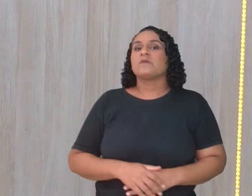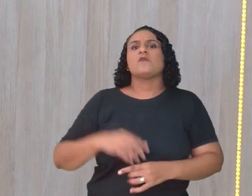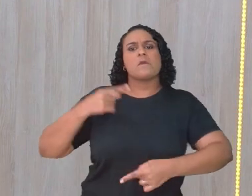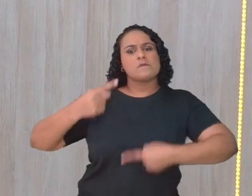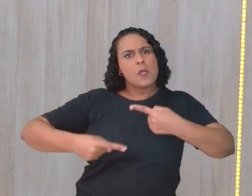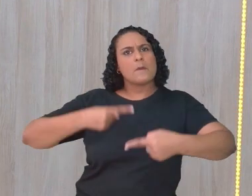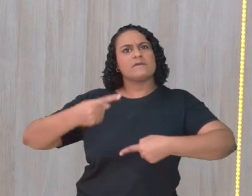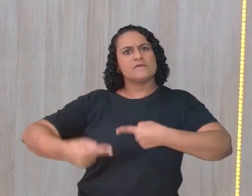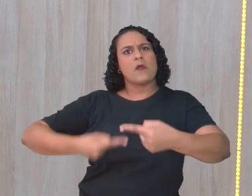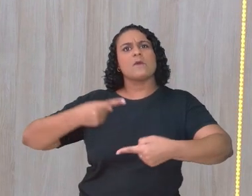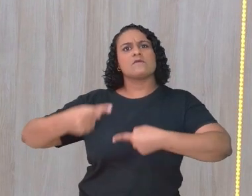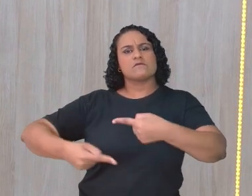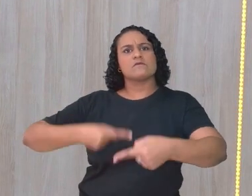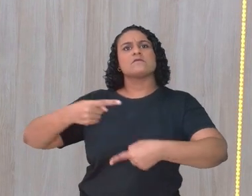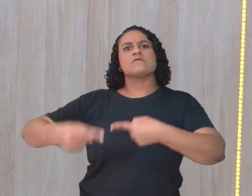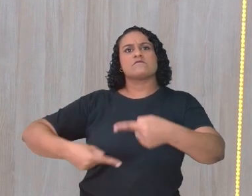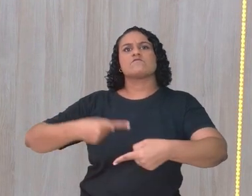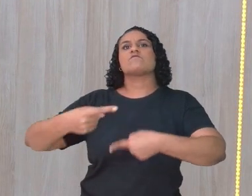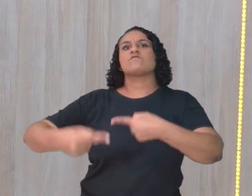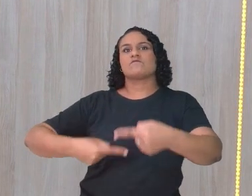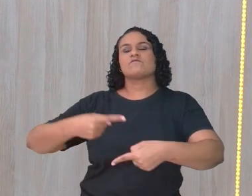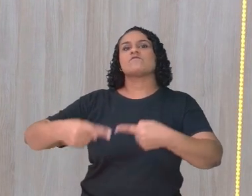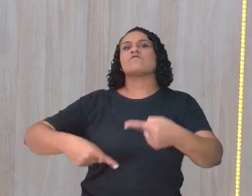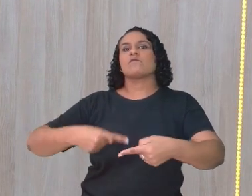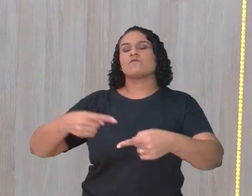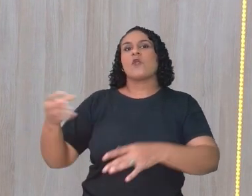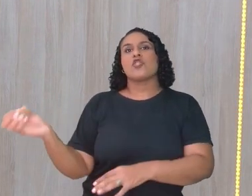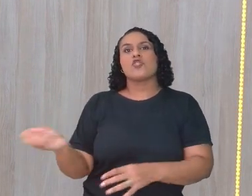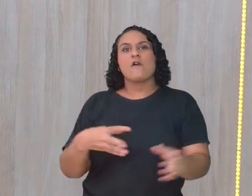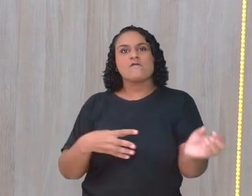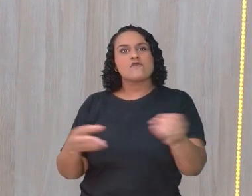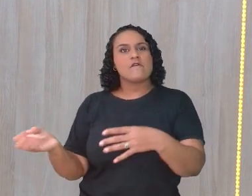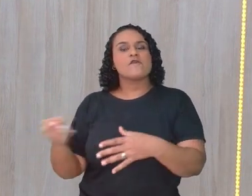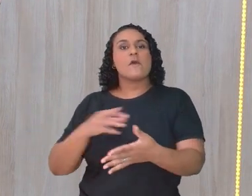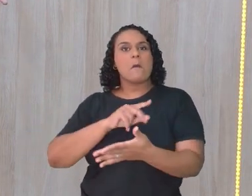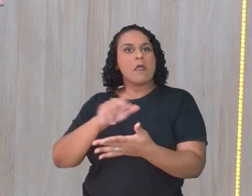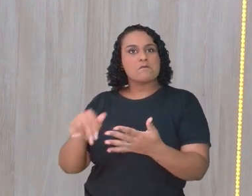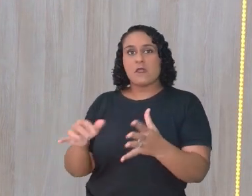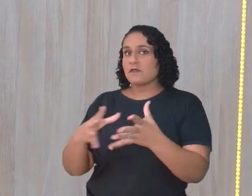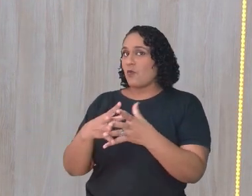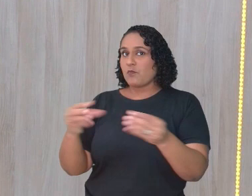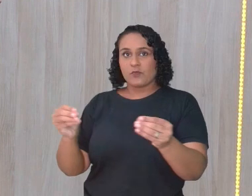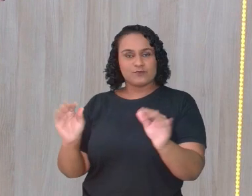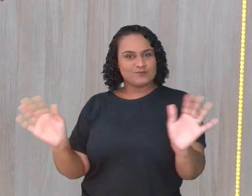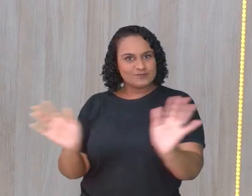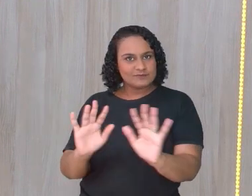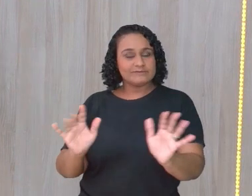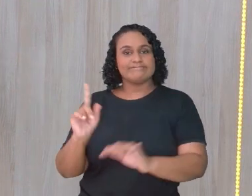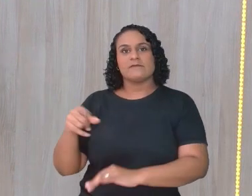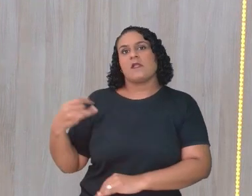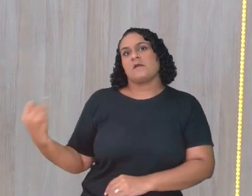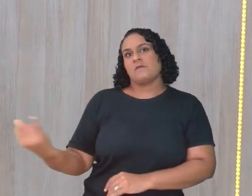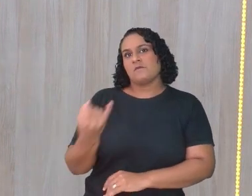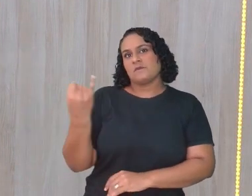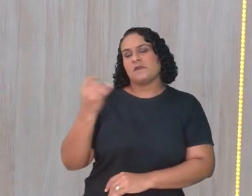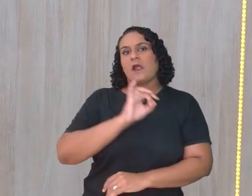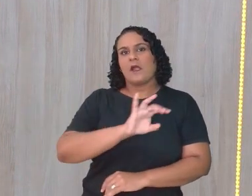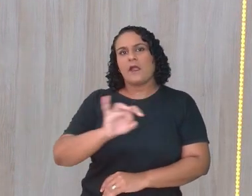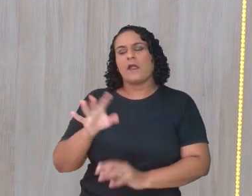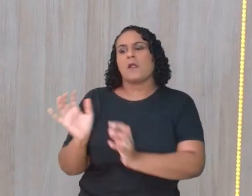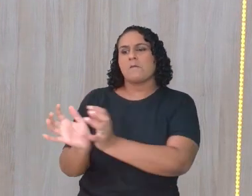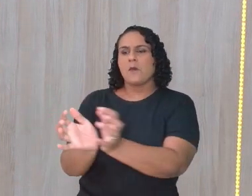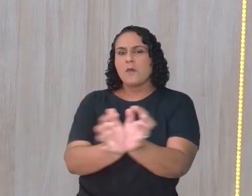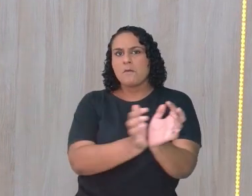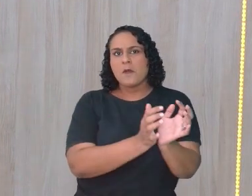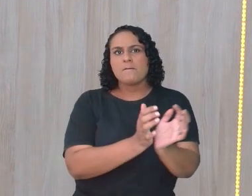e originando outros seres para que a espécie não acabe, não é, no nosso universo. É importante cada espécie, a